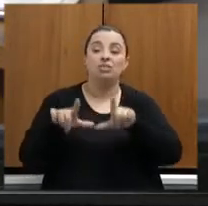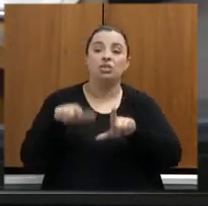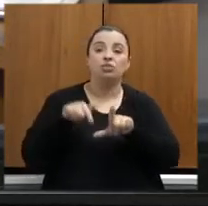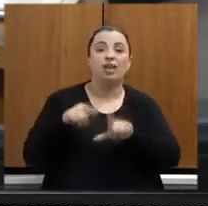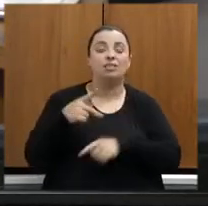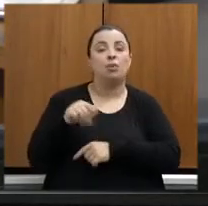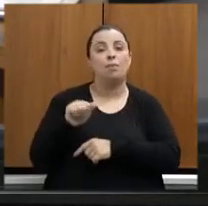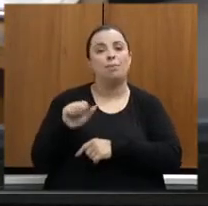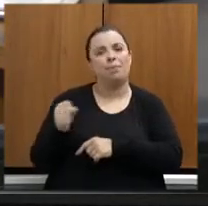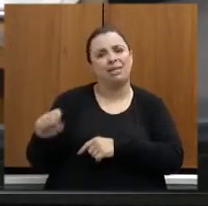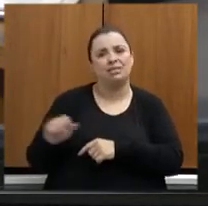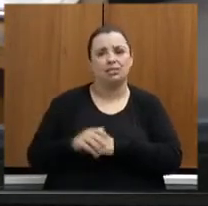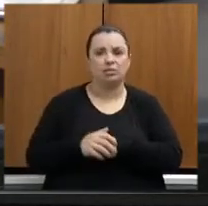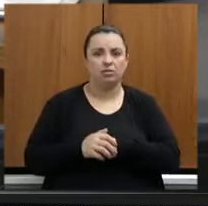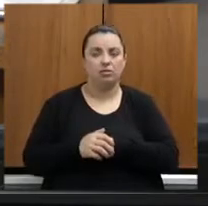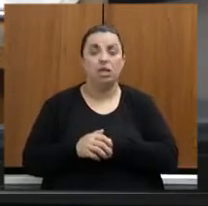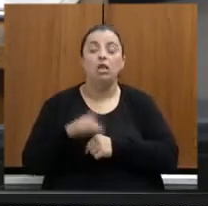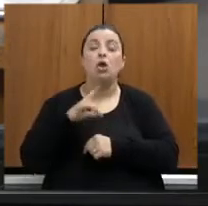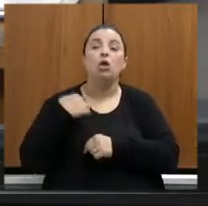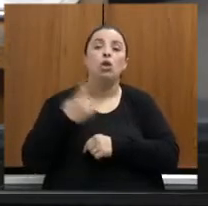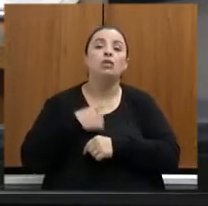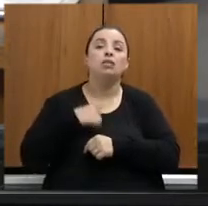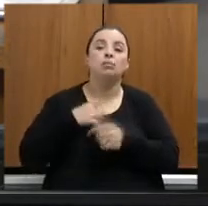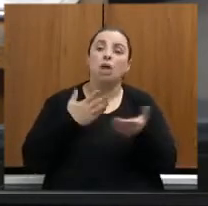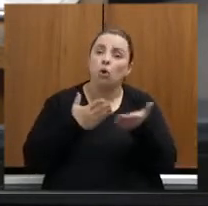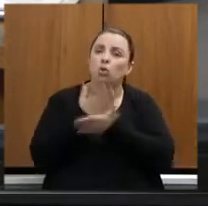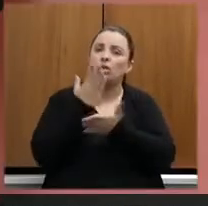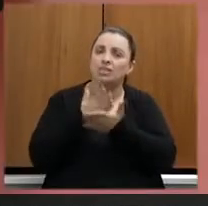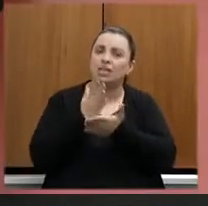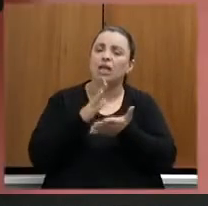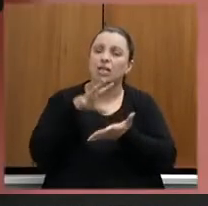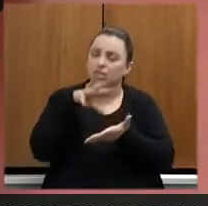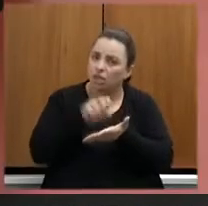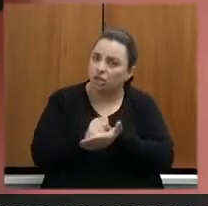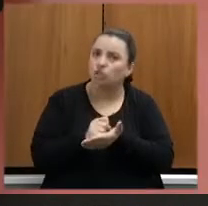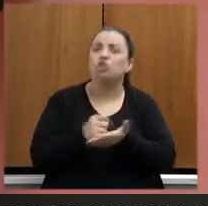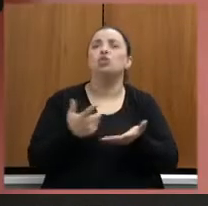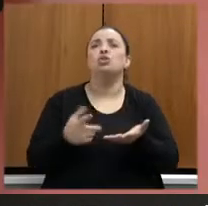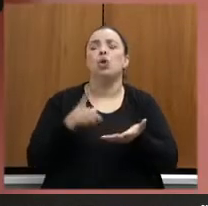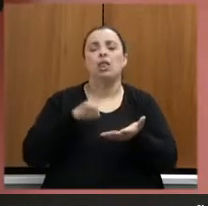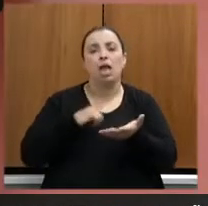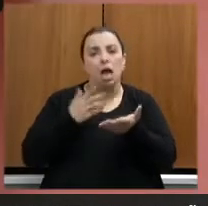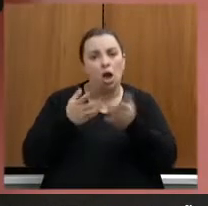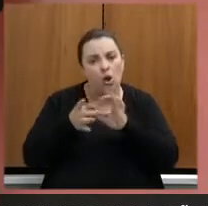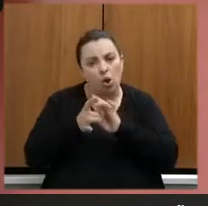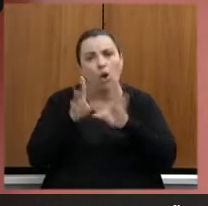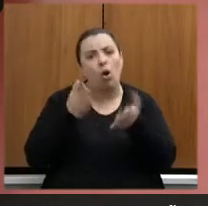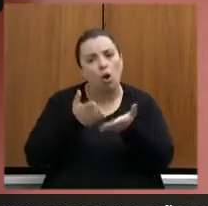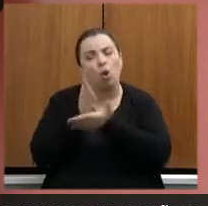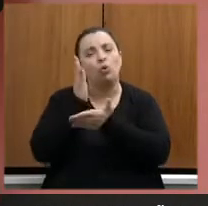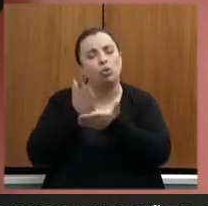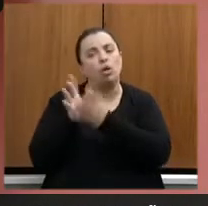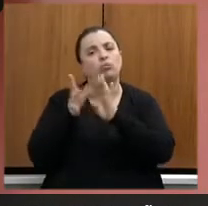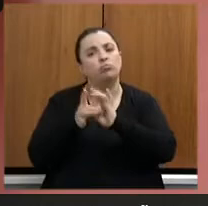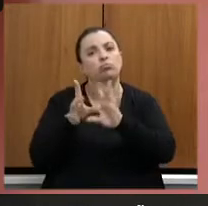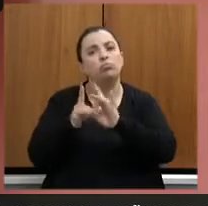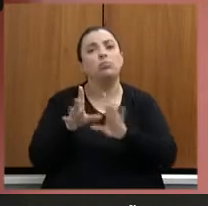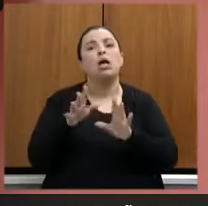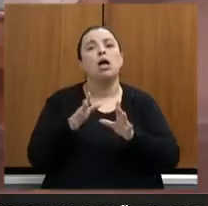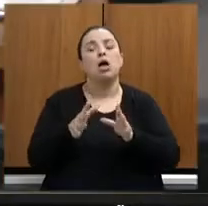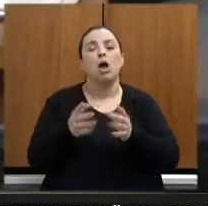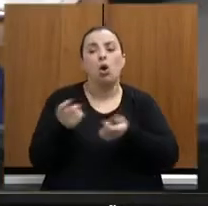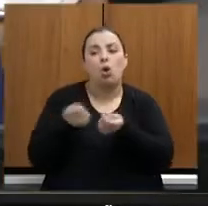autorizado os registros tem autorizado o a questão dos produtos serem comercializados aí no